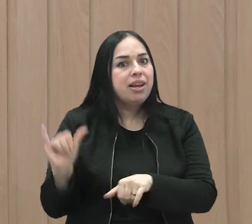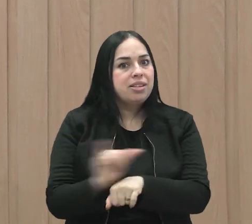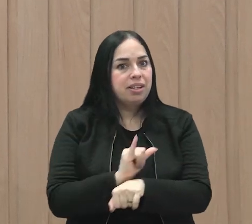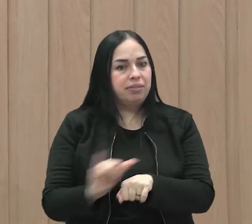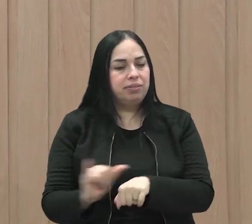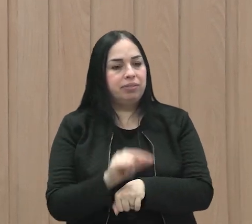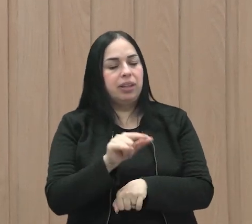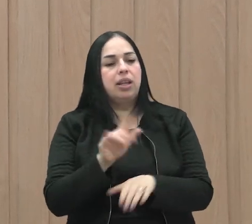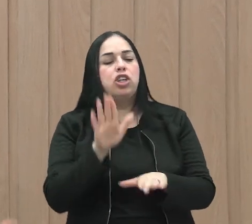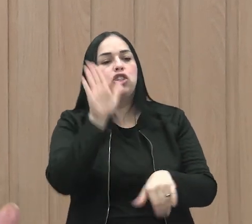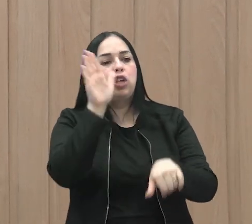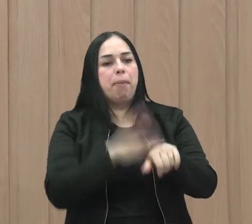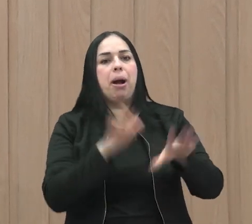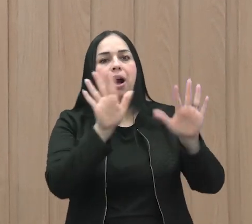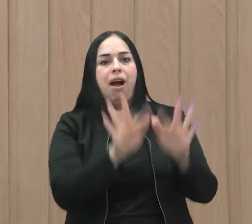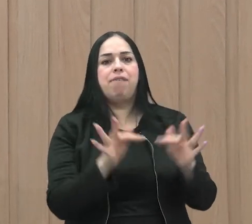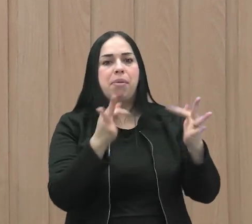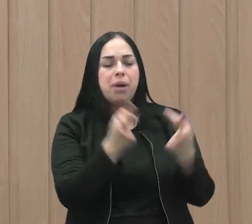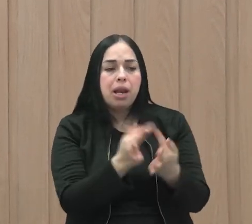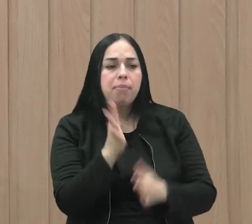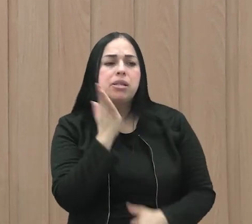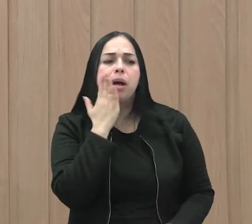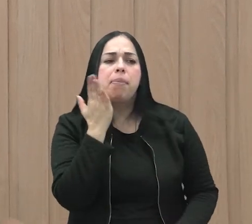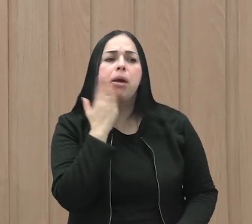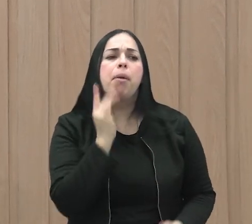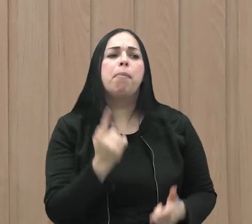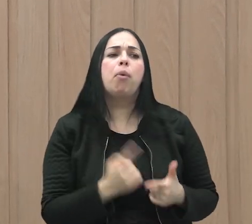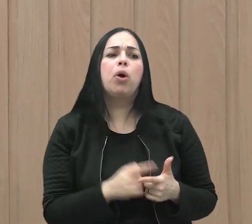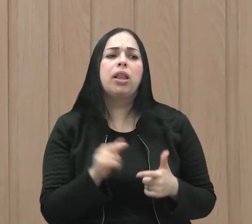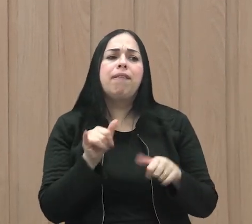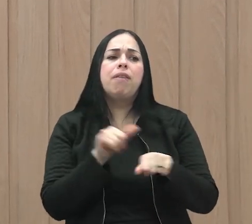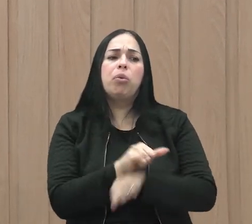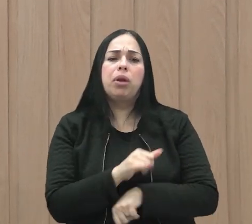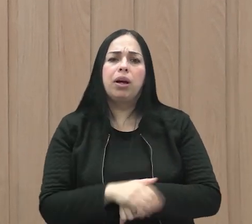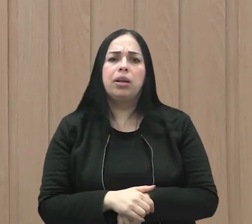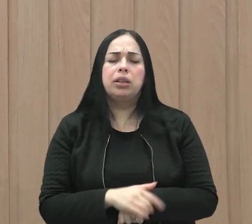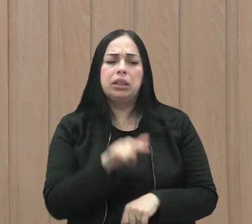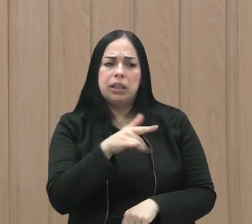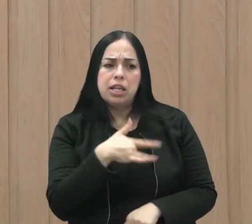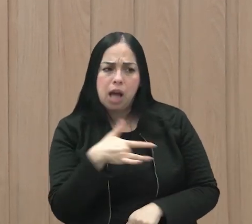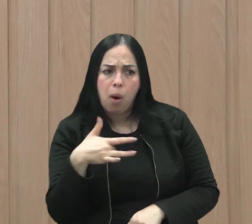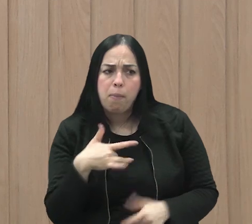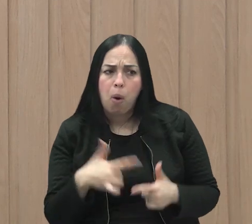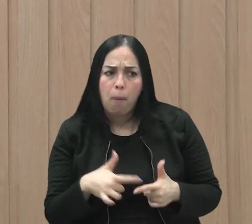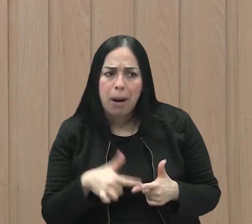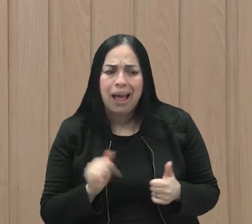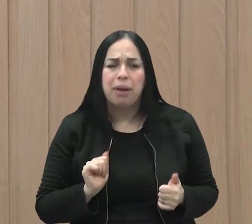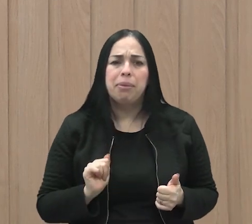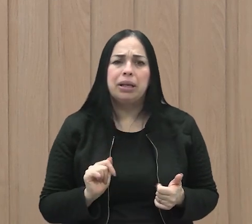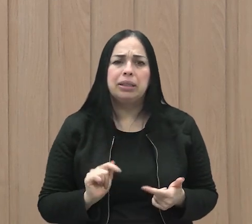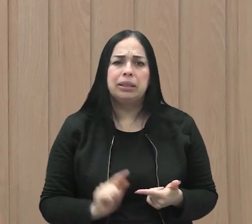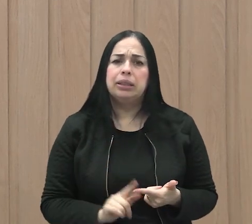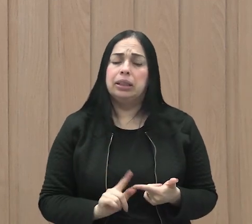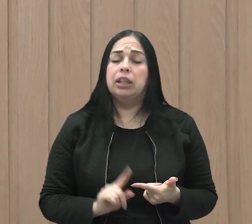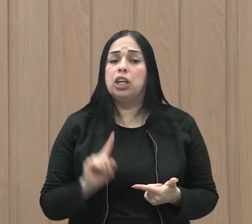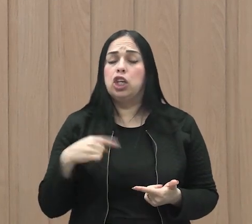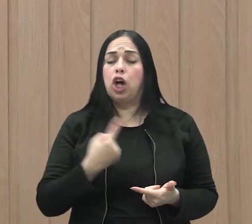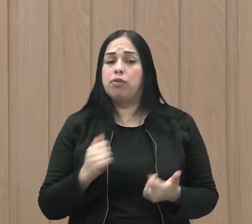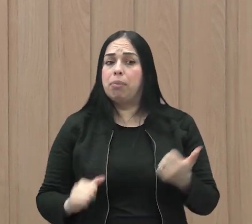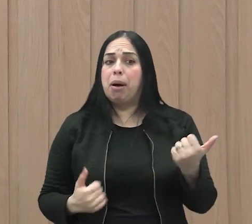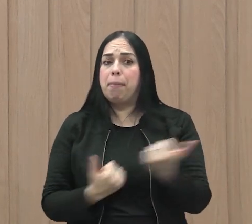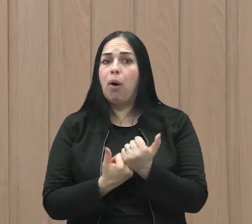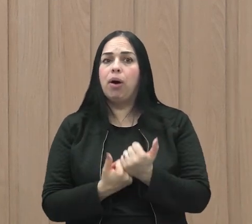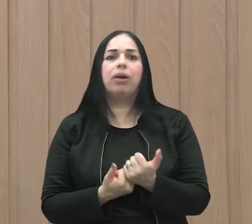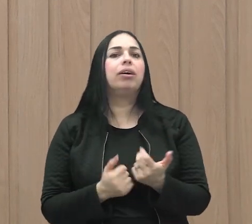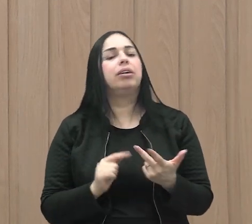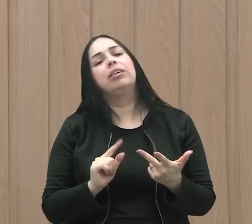primeiro procedimento é ouvir a família, né, para ver se há uma justificativa aí, de saúde, algo nesse sentido que a